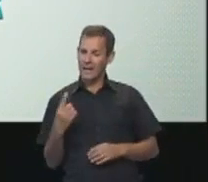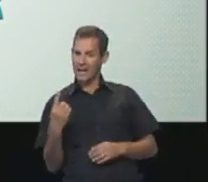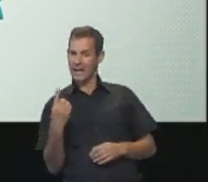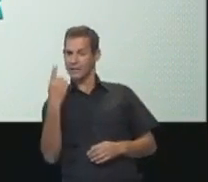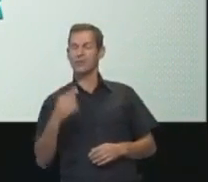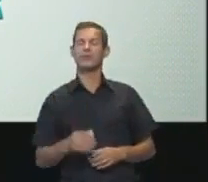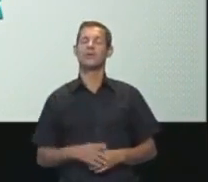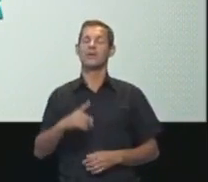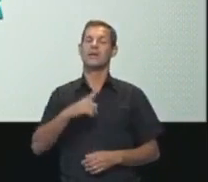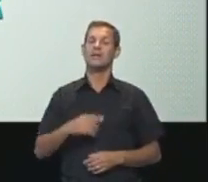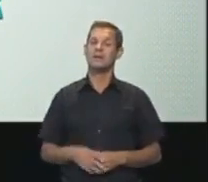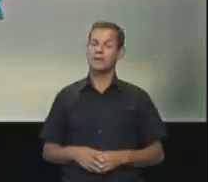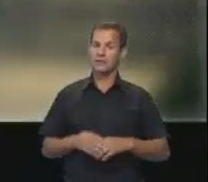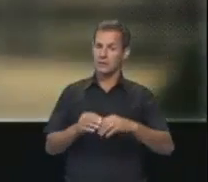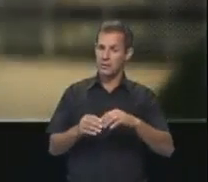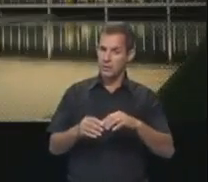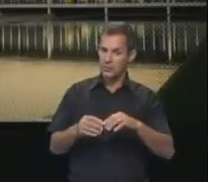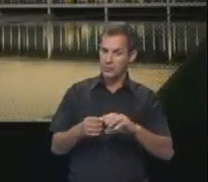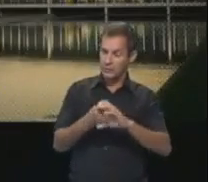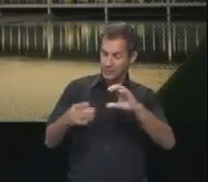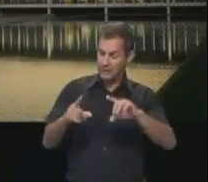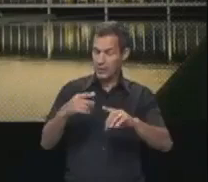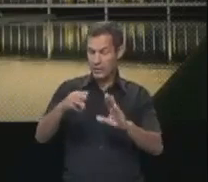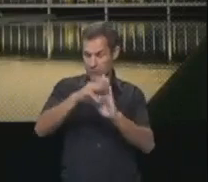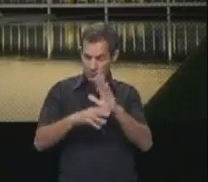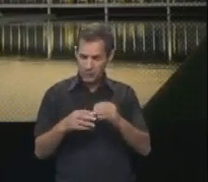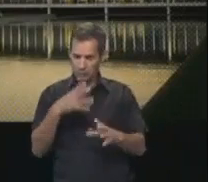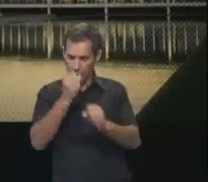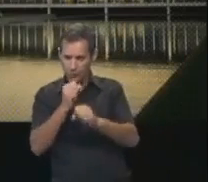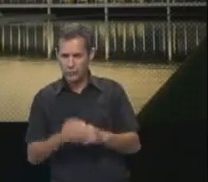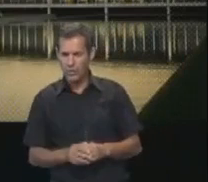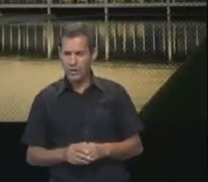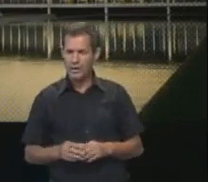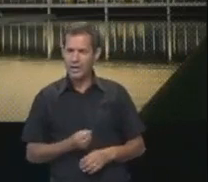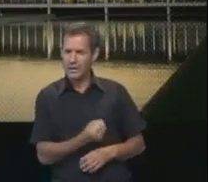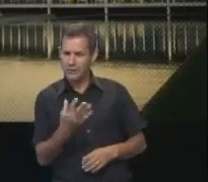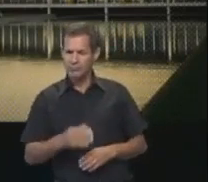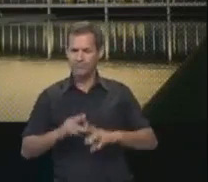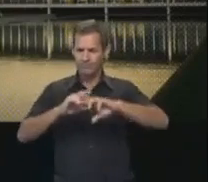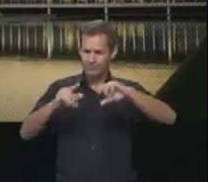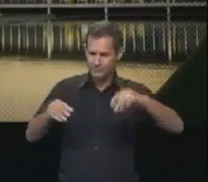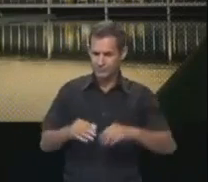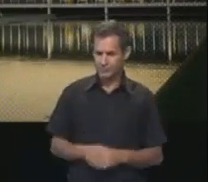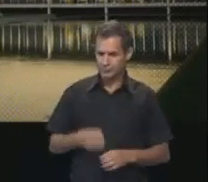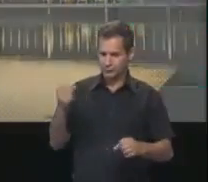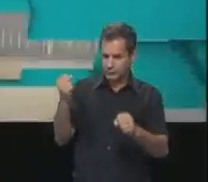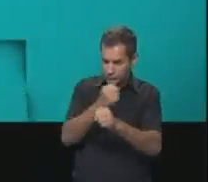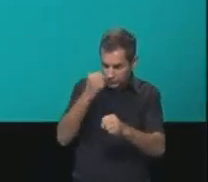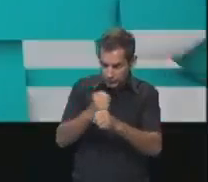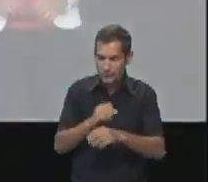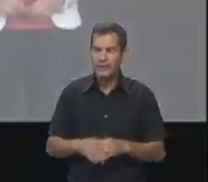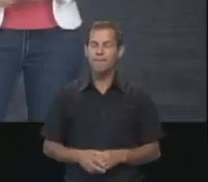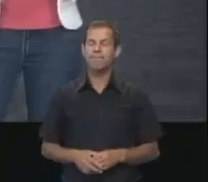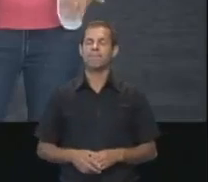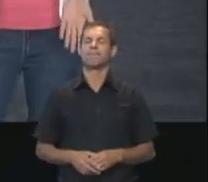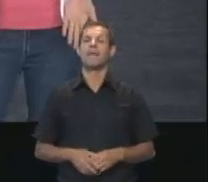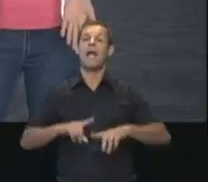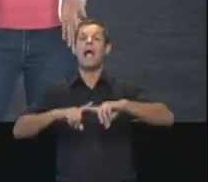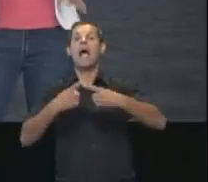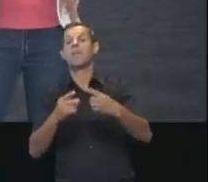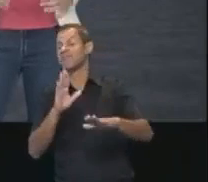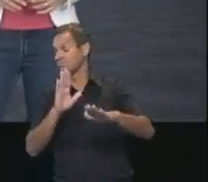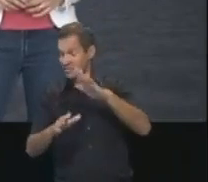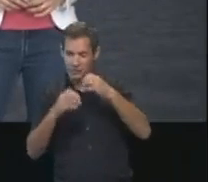altura através dessa expressão. Esse método pode calcular o volume de diversas construções. Mas